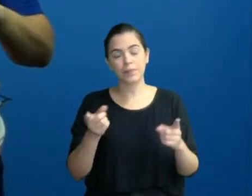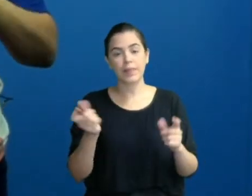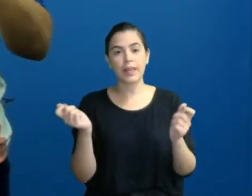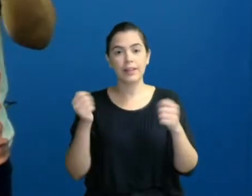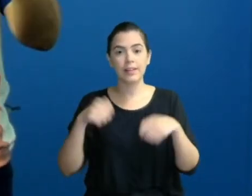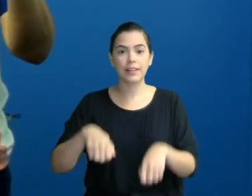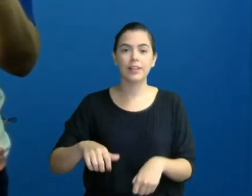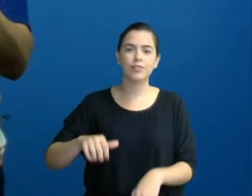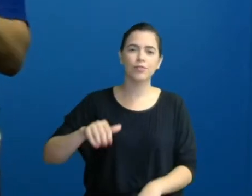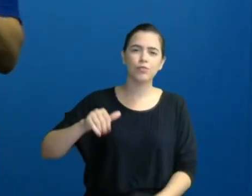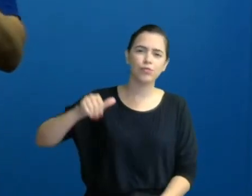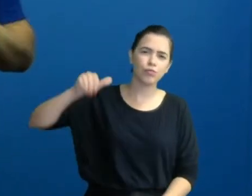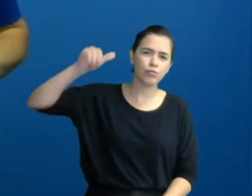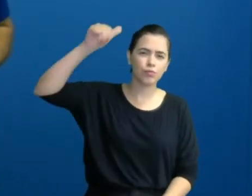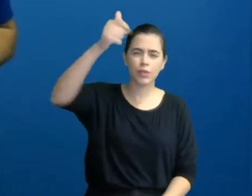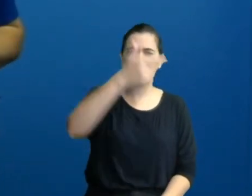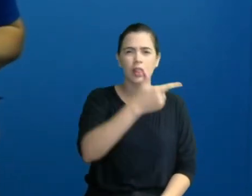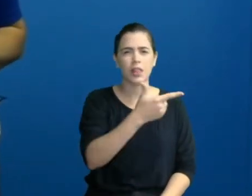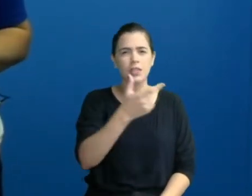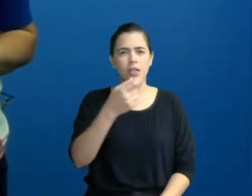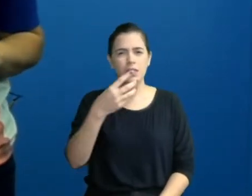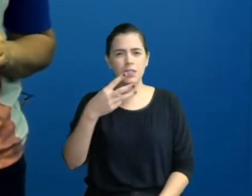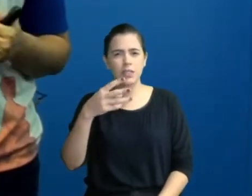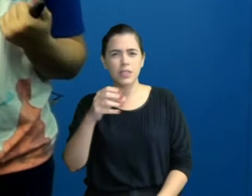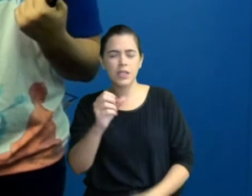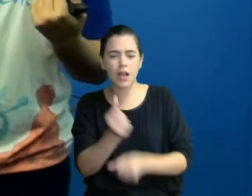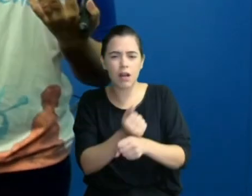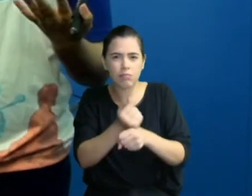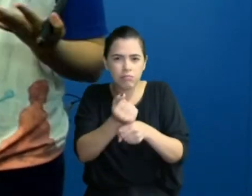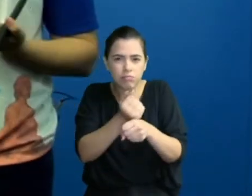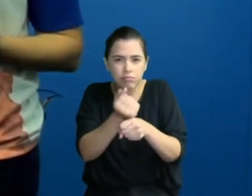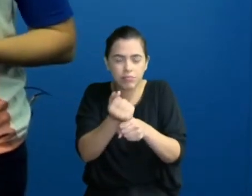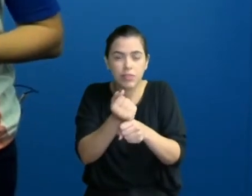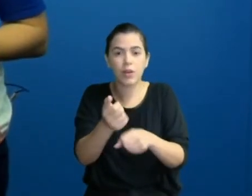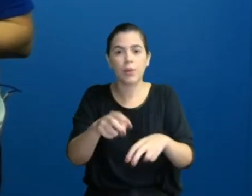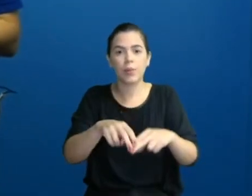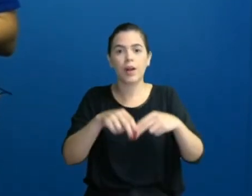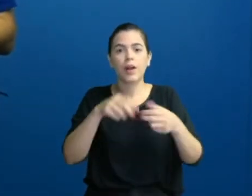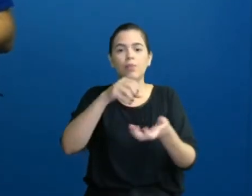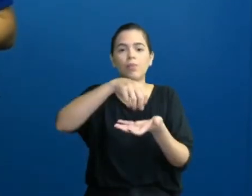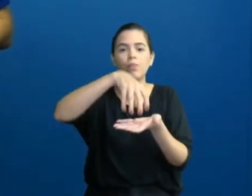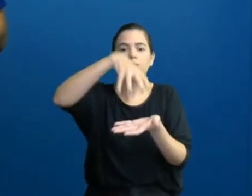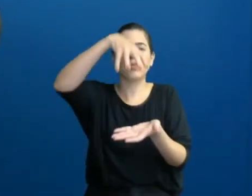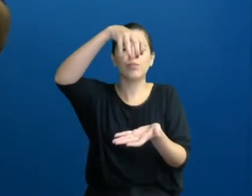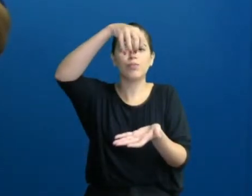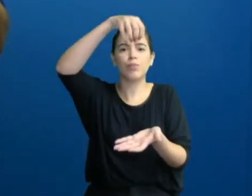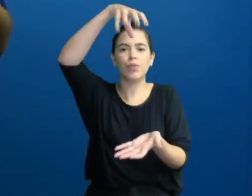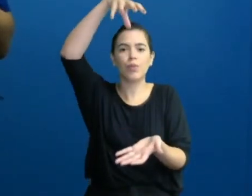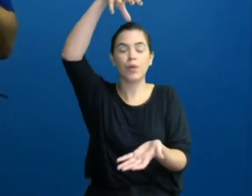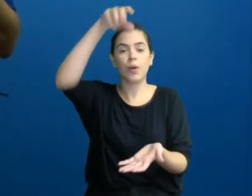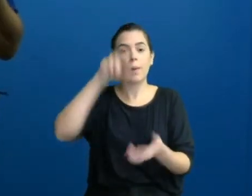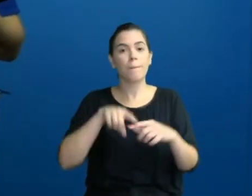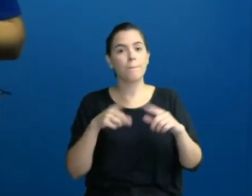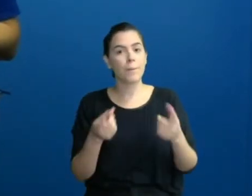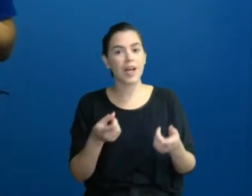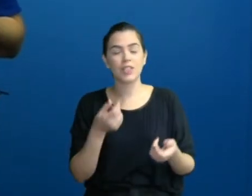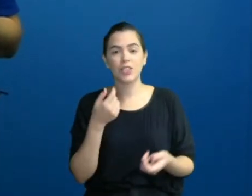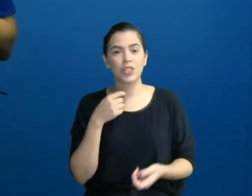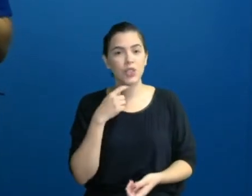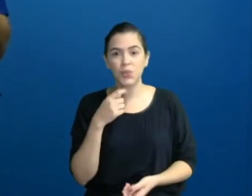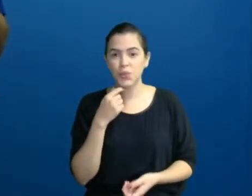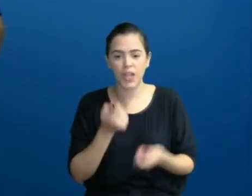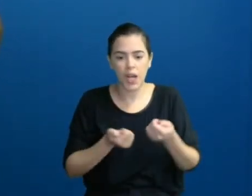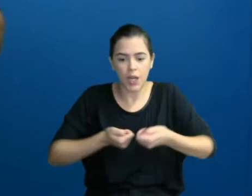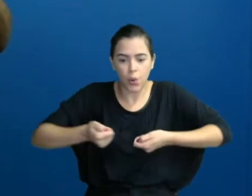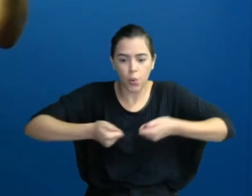céus, tem aí cerca de 230 anos, tá? Foi por meio dos balões. Mas os balões, as pessoas não conseguiam controlar,